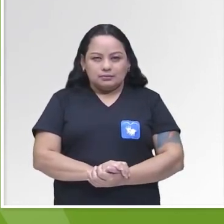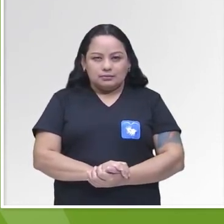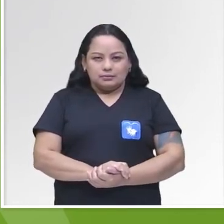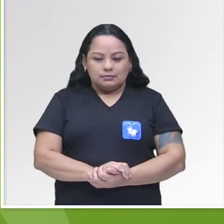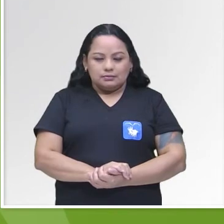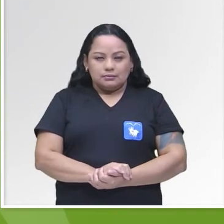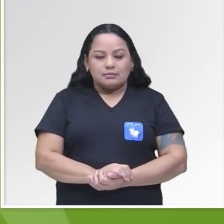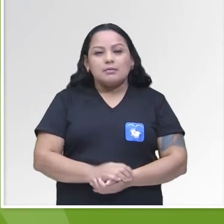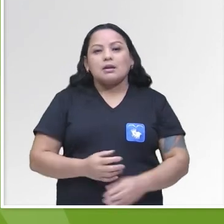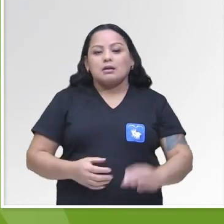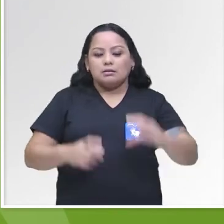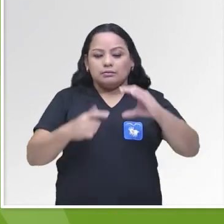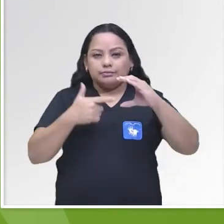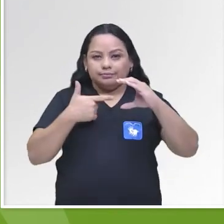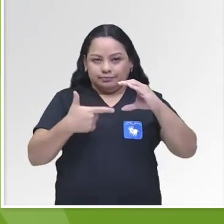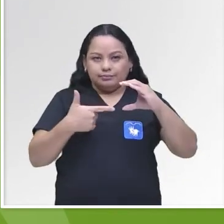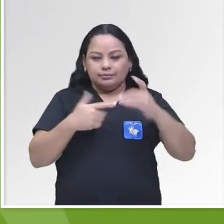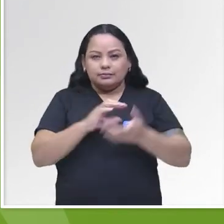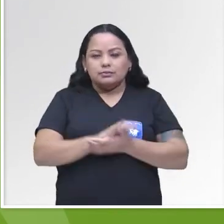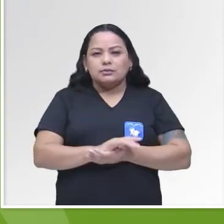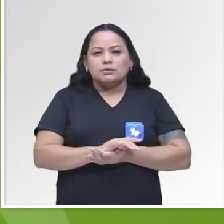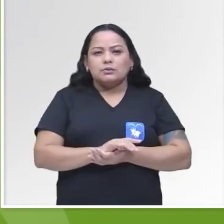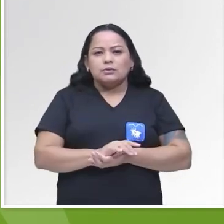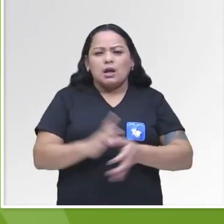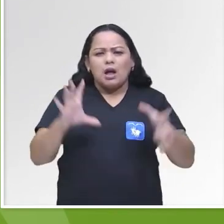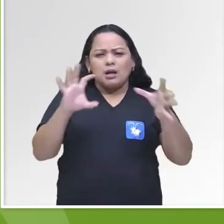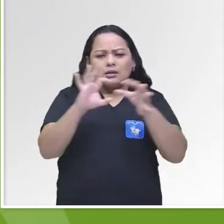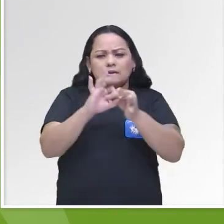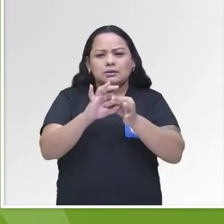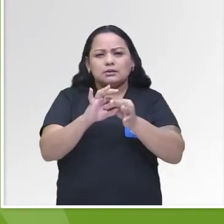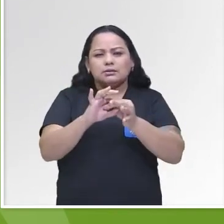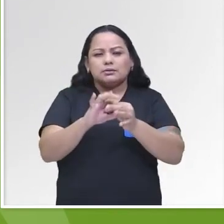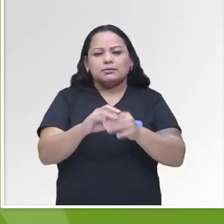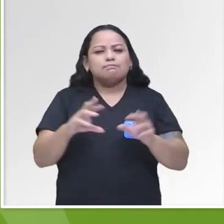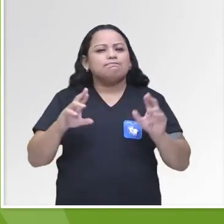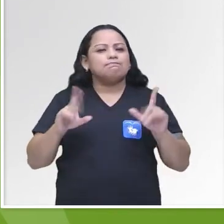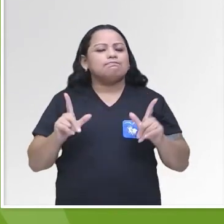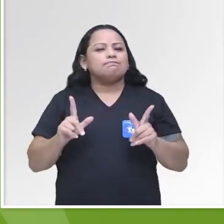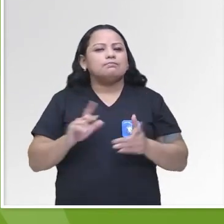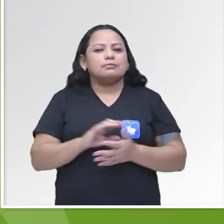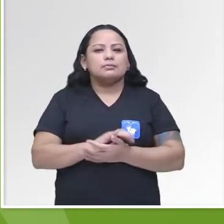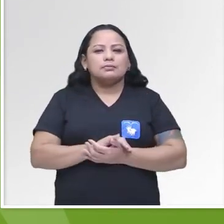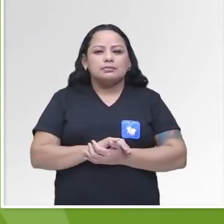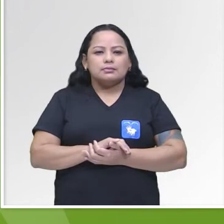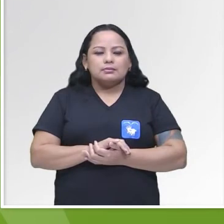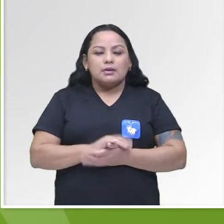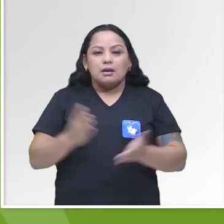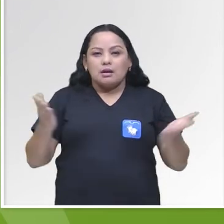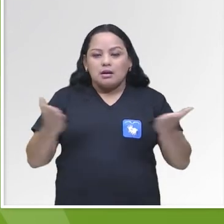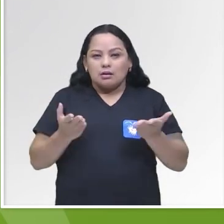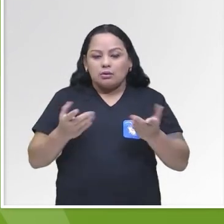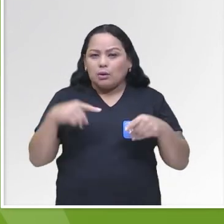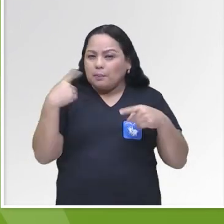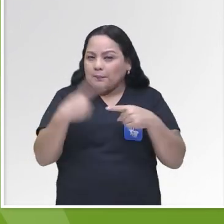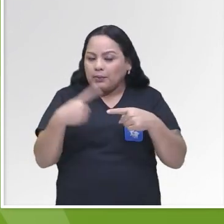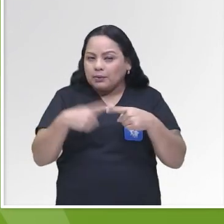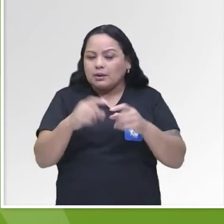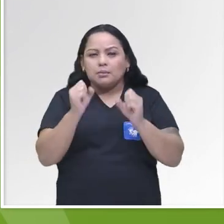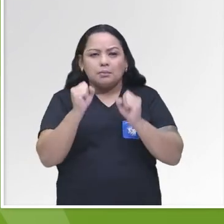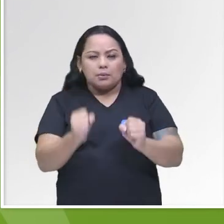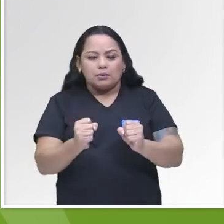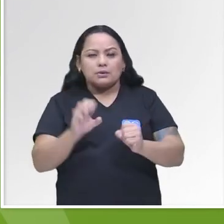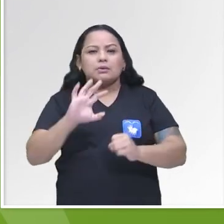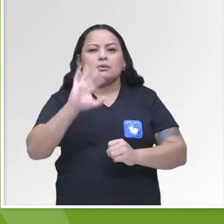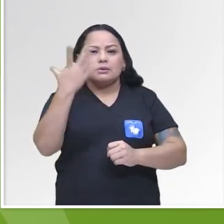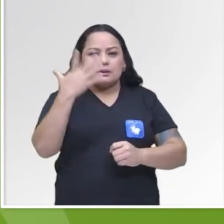E no carbono 2, os ligantes, eles são diferentes. A condição para que